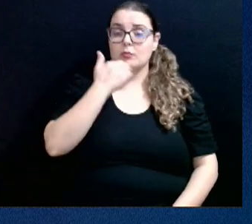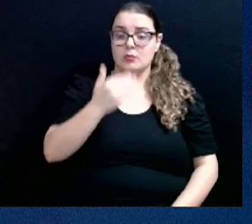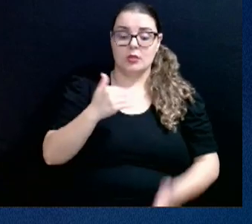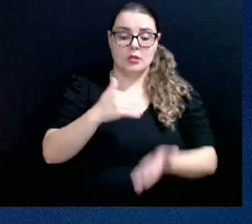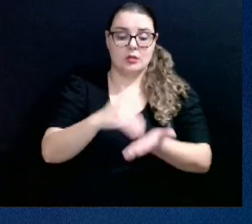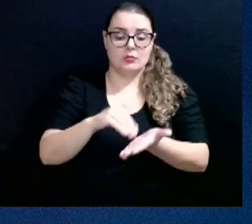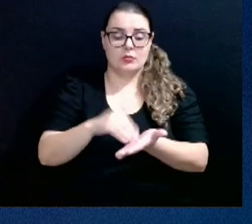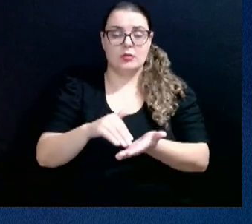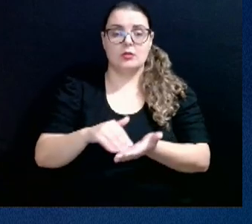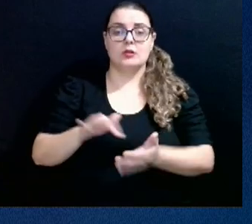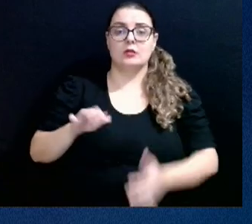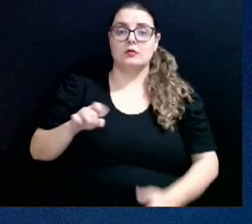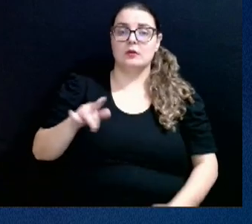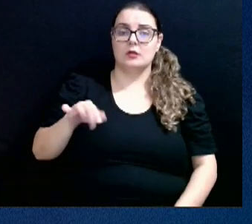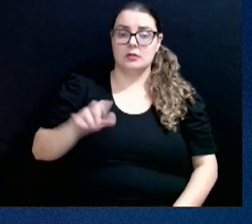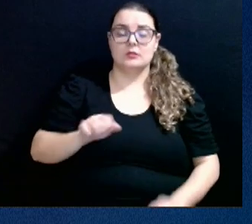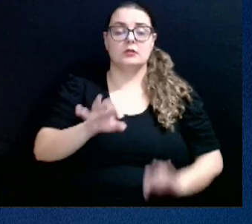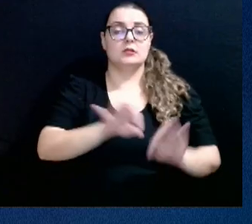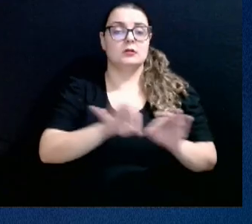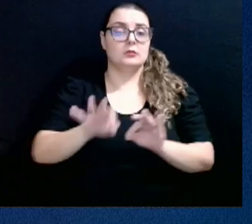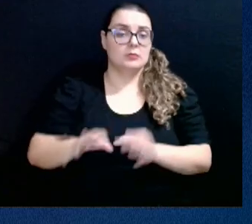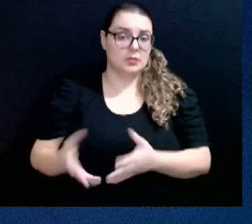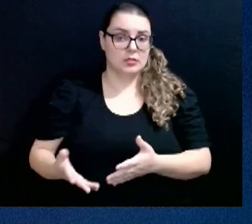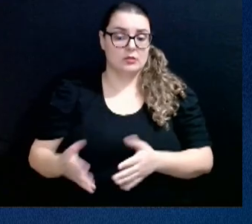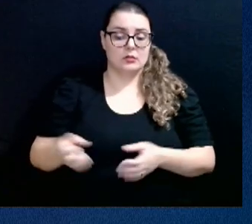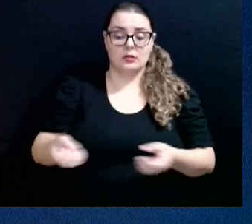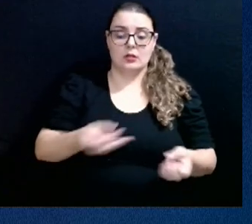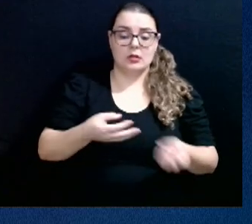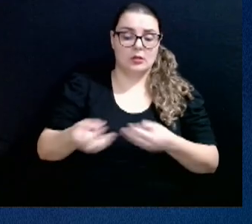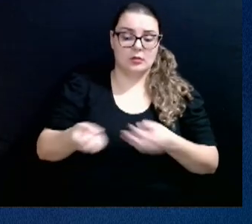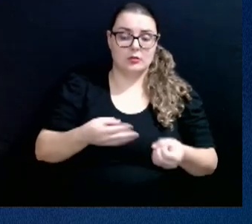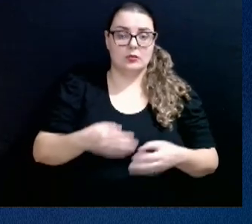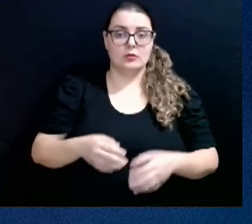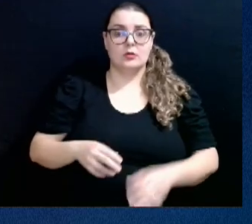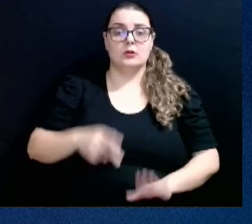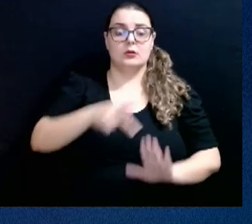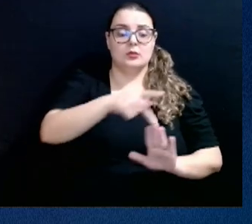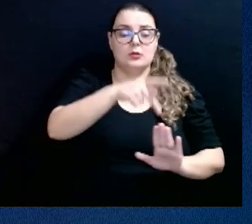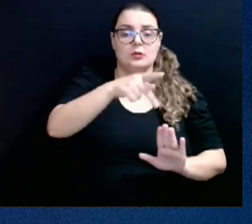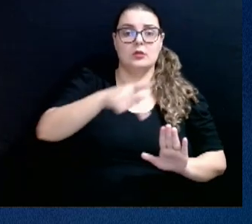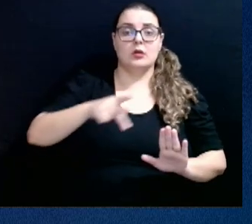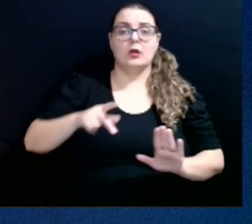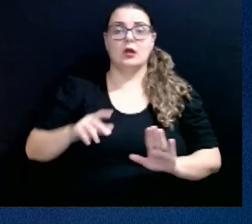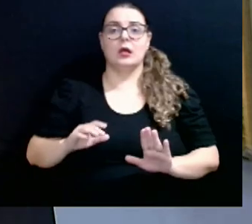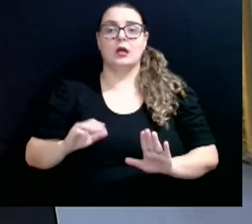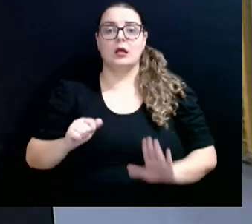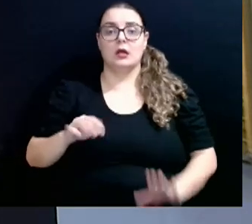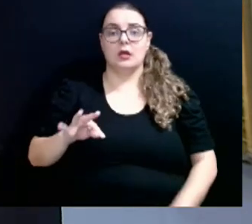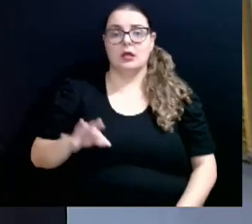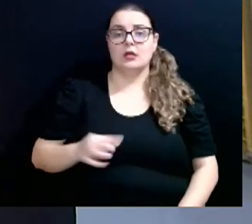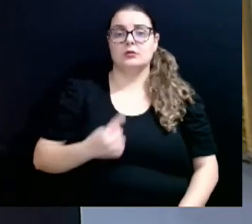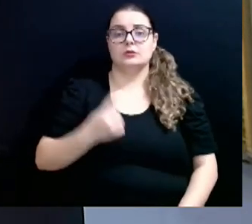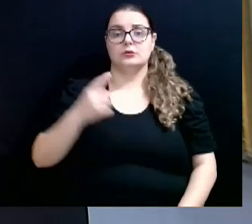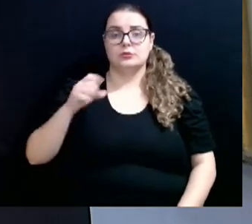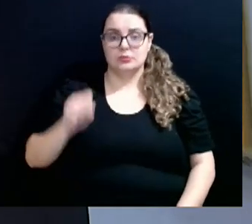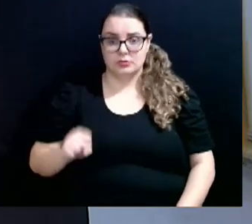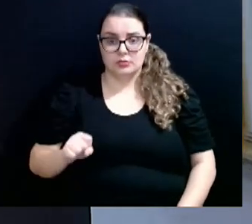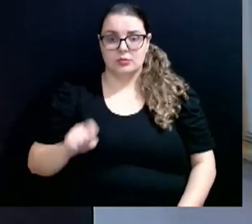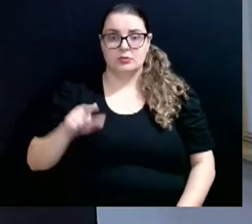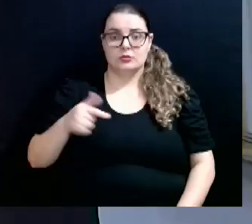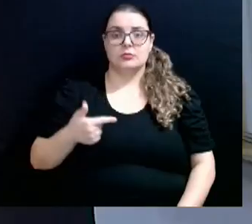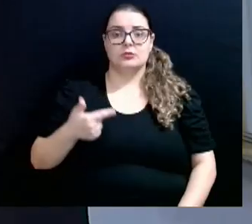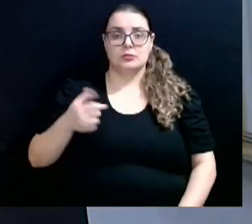Fazenda e Planejamento a atualização da Portaria CAT 18 de 2013. Eu fui procurado por uma